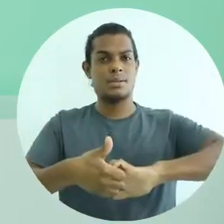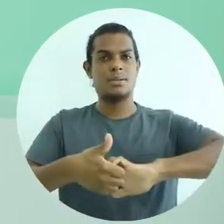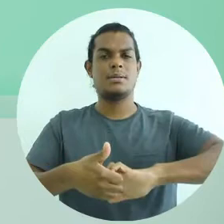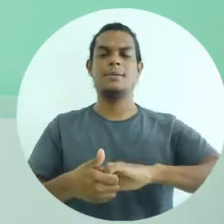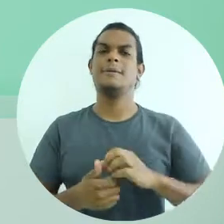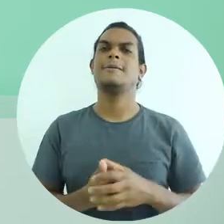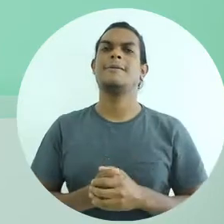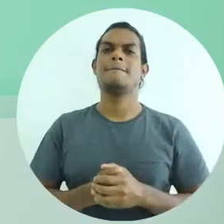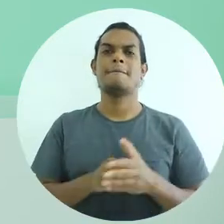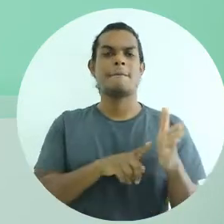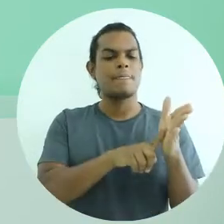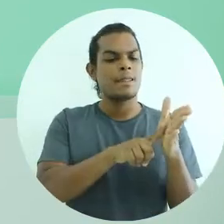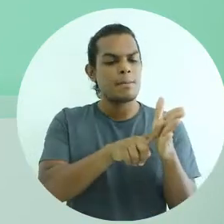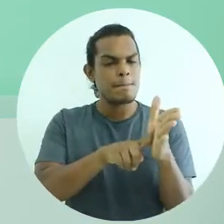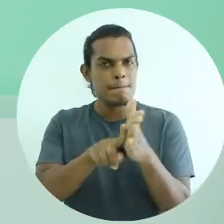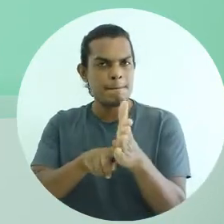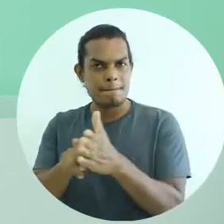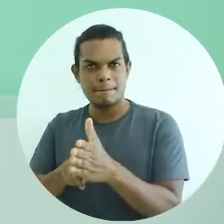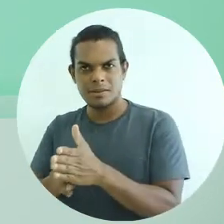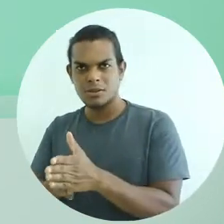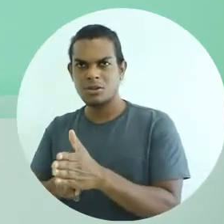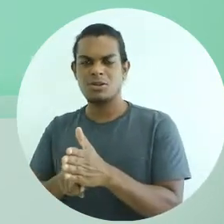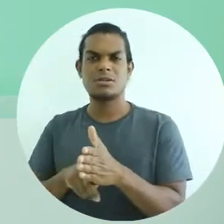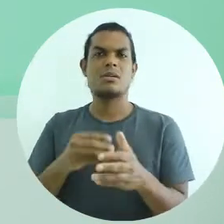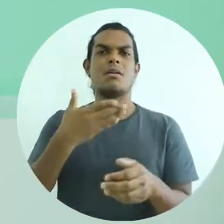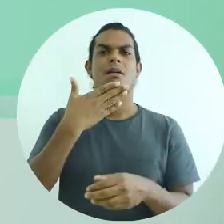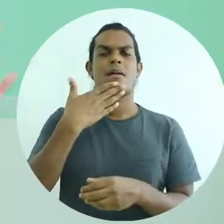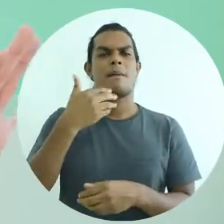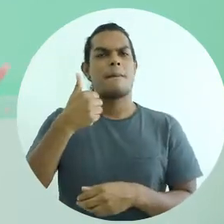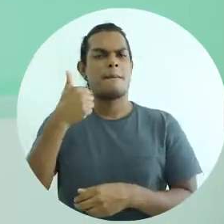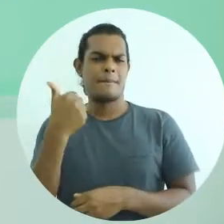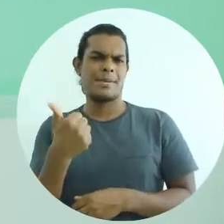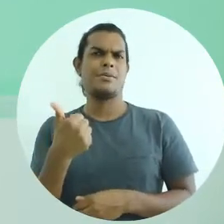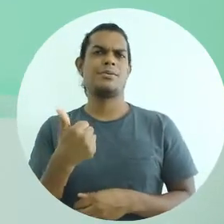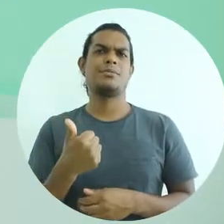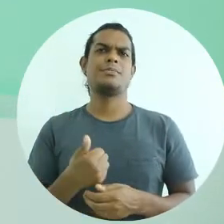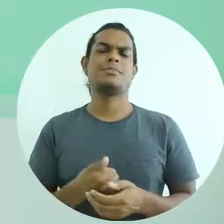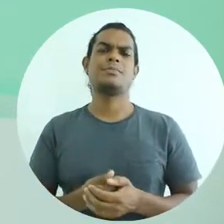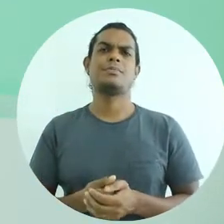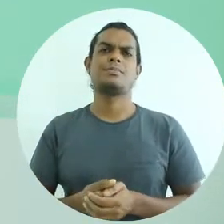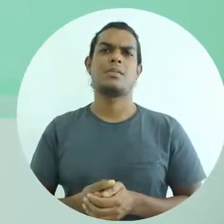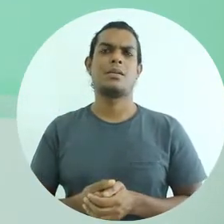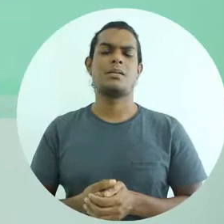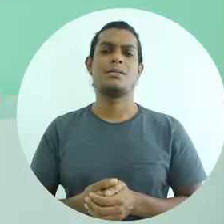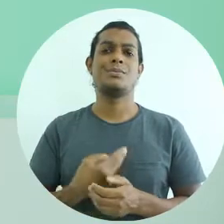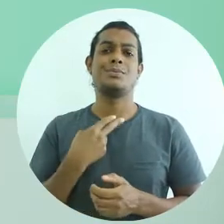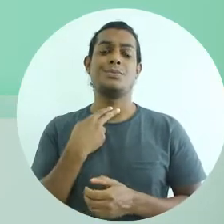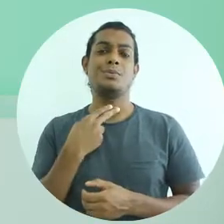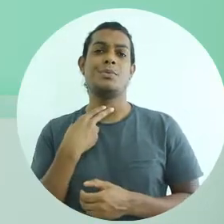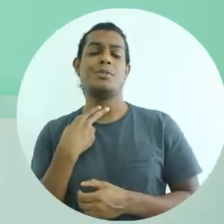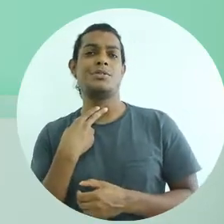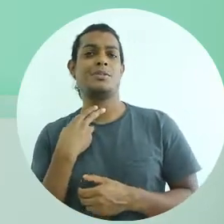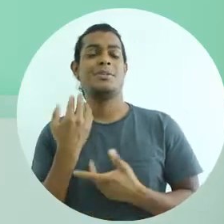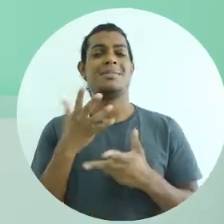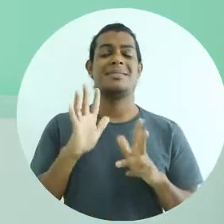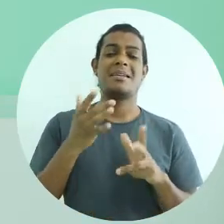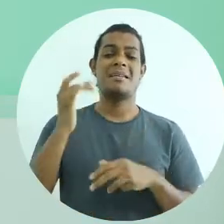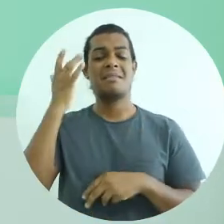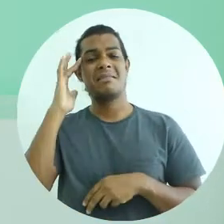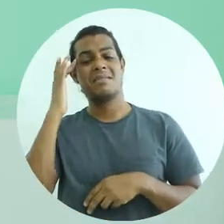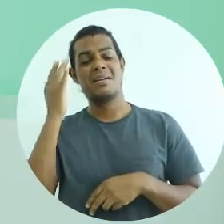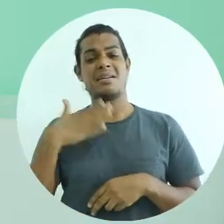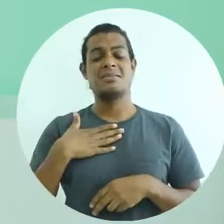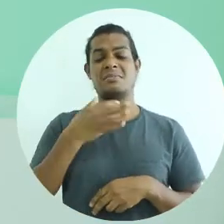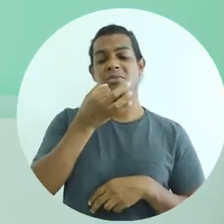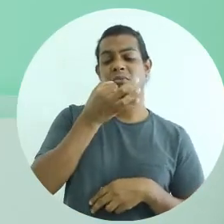fatos, com base em objetivos, é o caminho certo. Nós não podemos ser subjetivos, não podemos tomar decisões com base